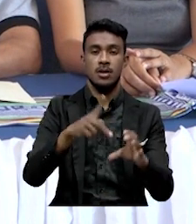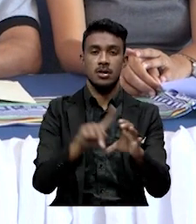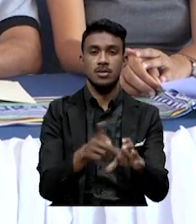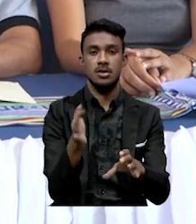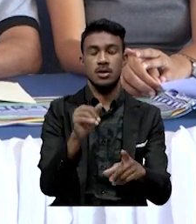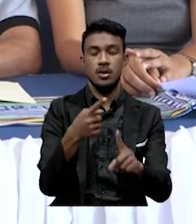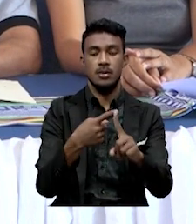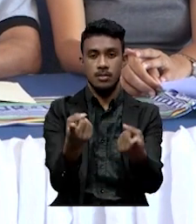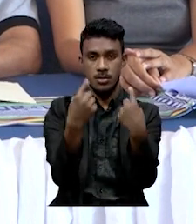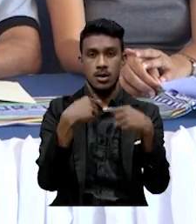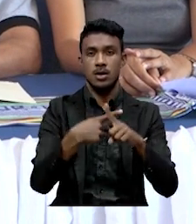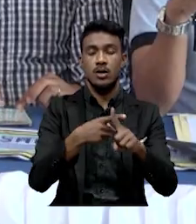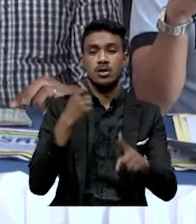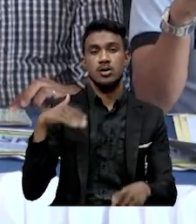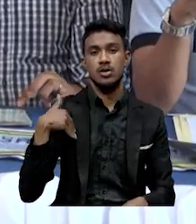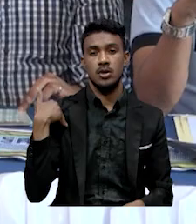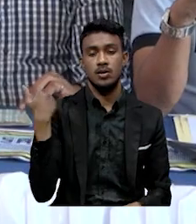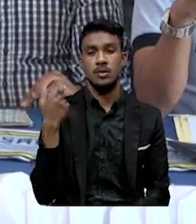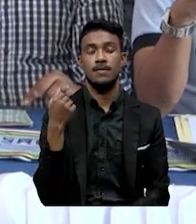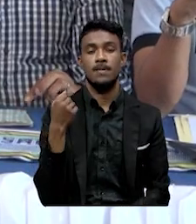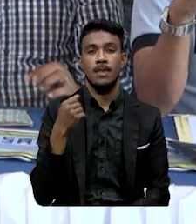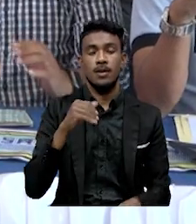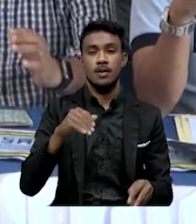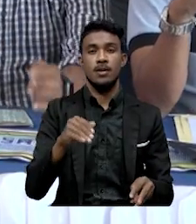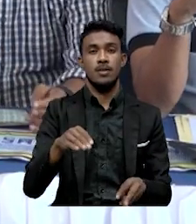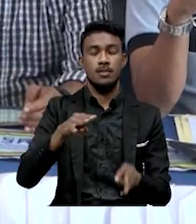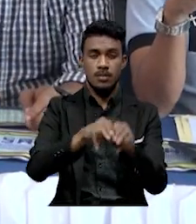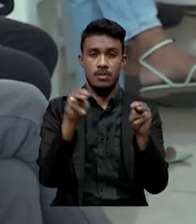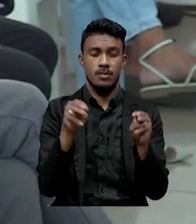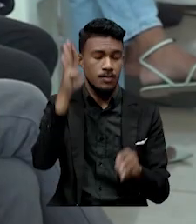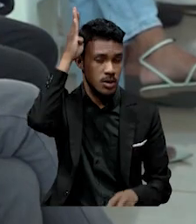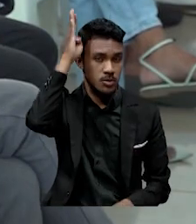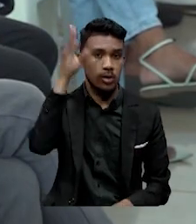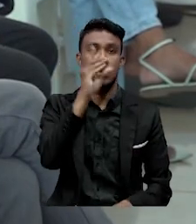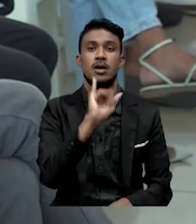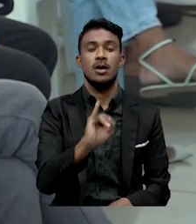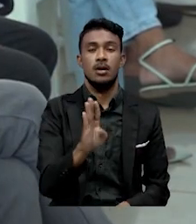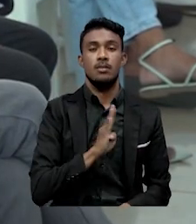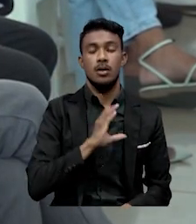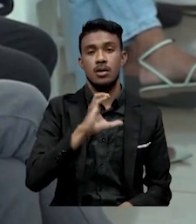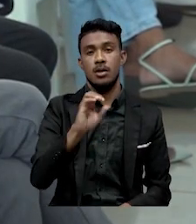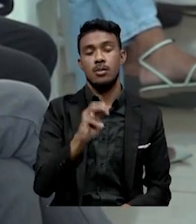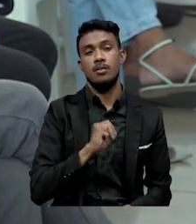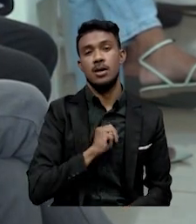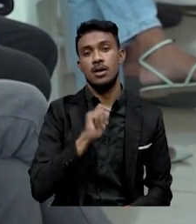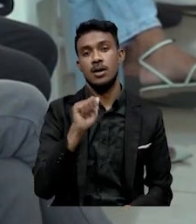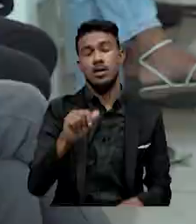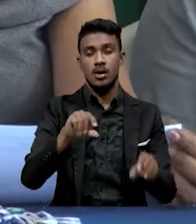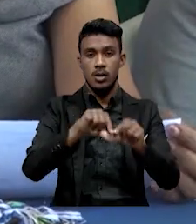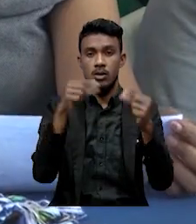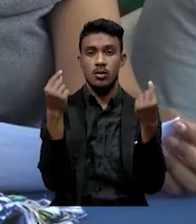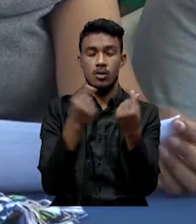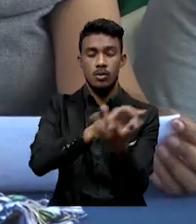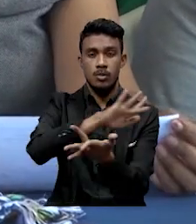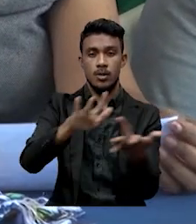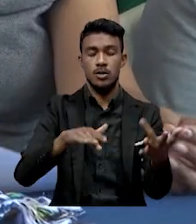mai husi foinsai peregrino Arquidiocese Dili, Diocese Baucau, Diocese Maliana, Grupo Movimento Juventude Católica